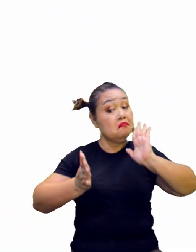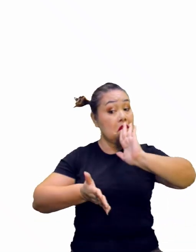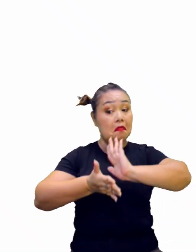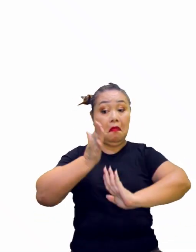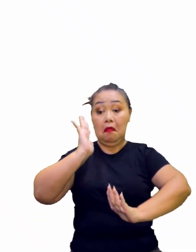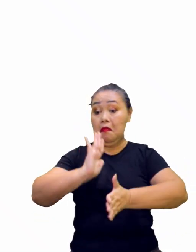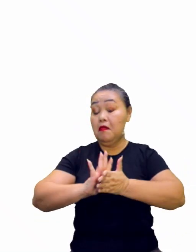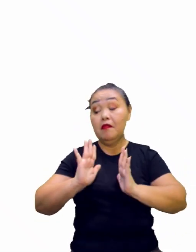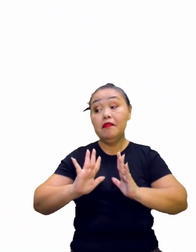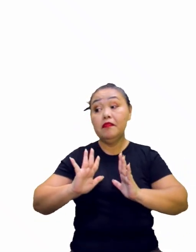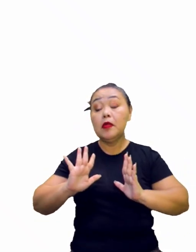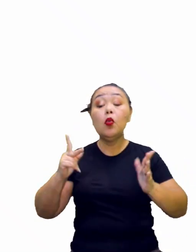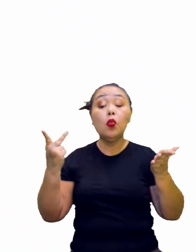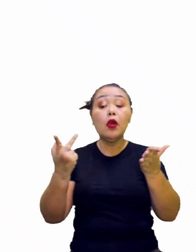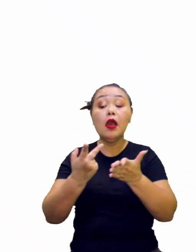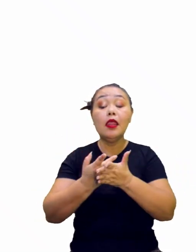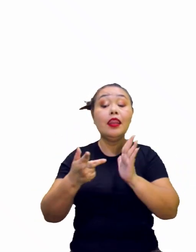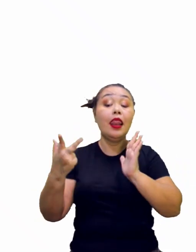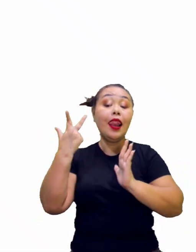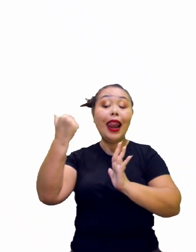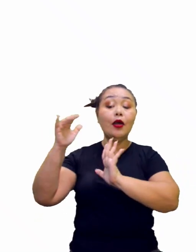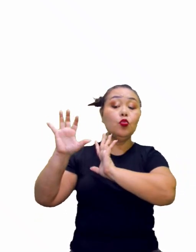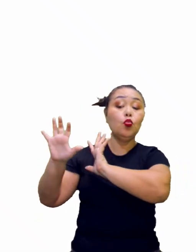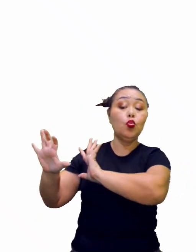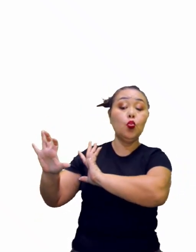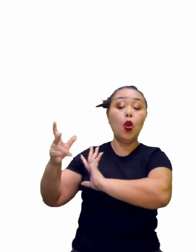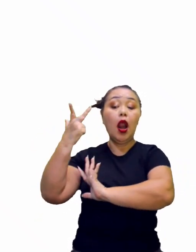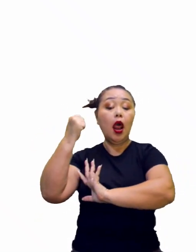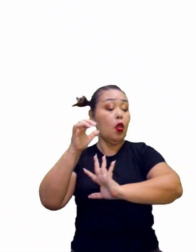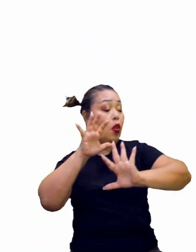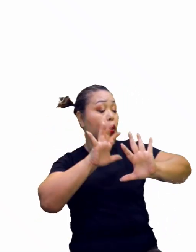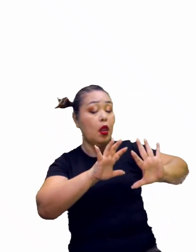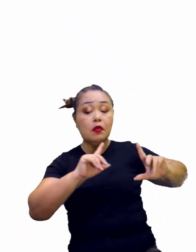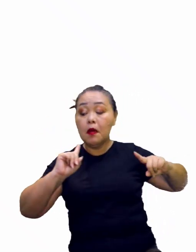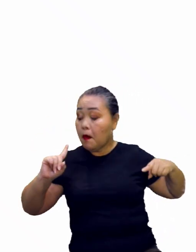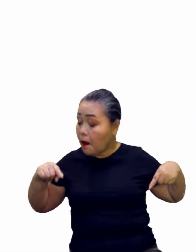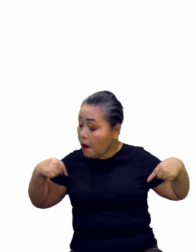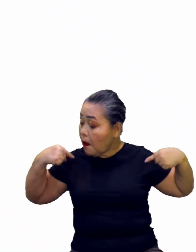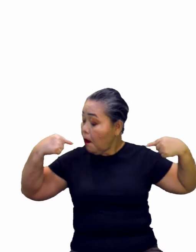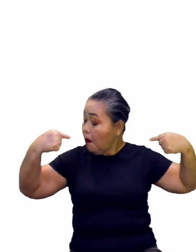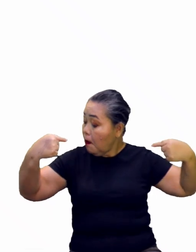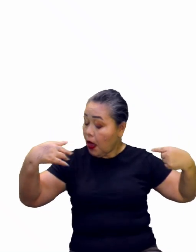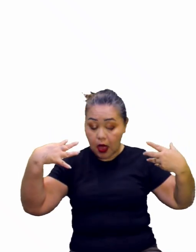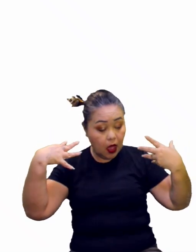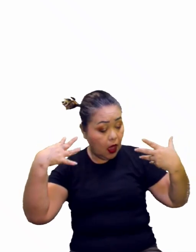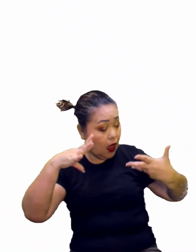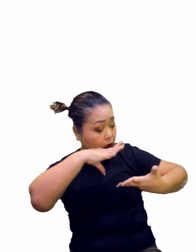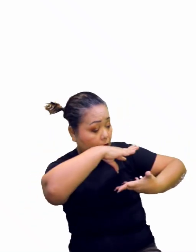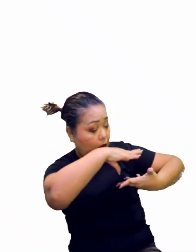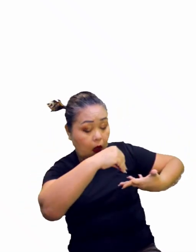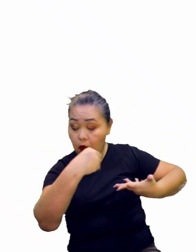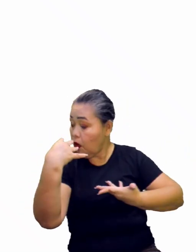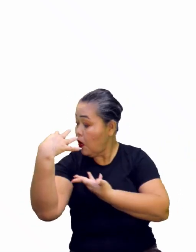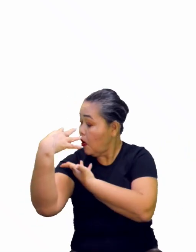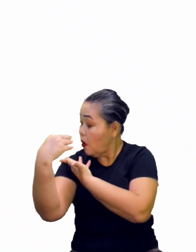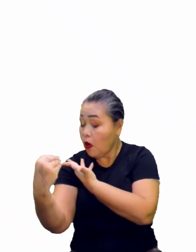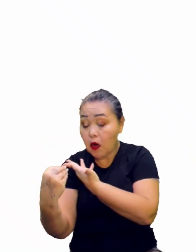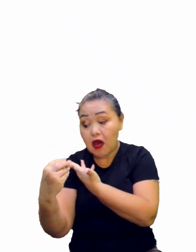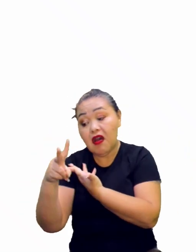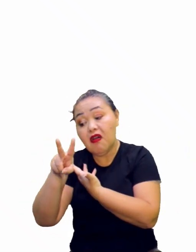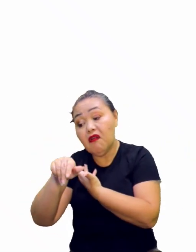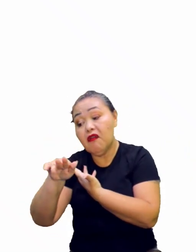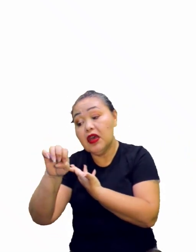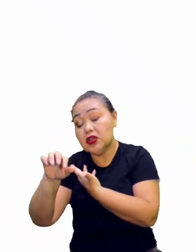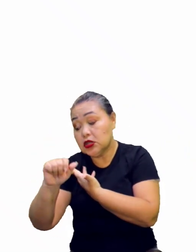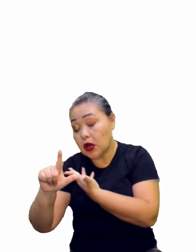interação ocorre que mantém esse processo de diversidade, o que, professor? Vegetal, e que